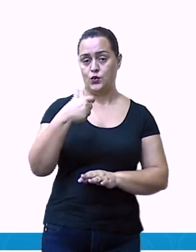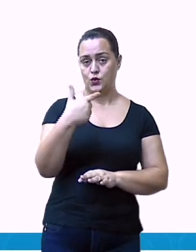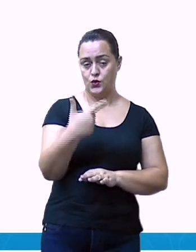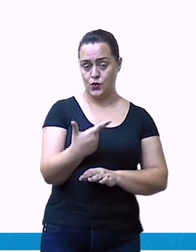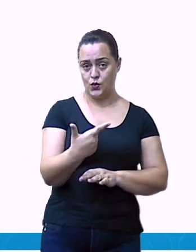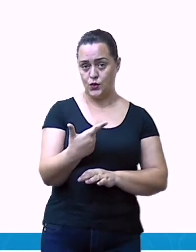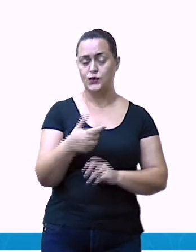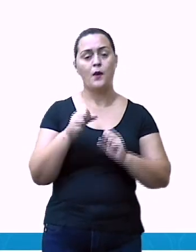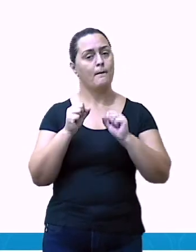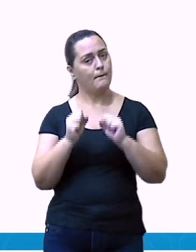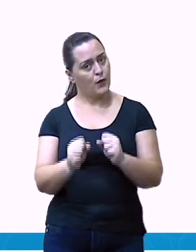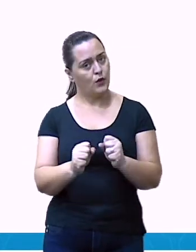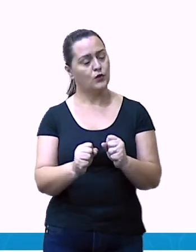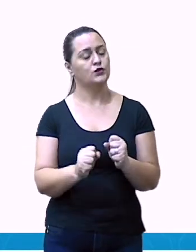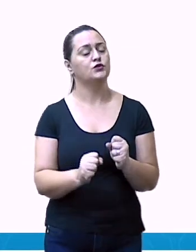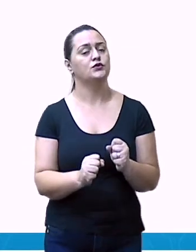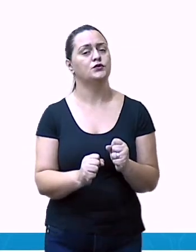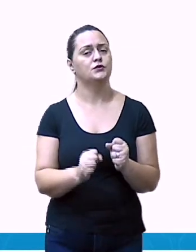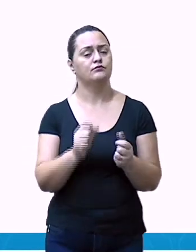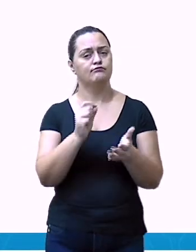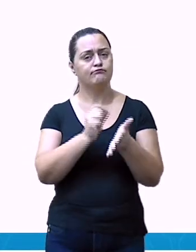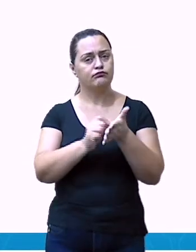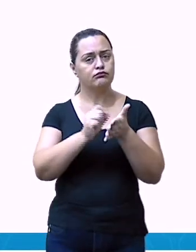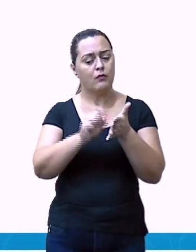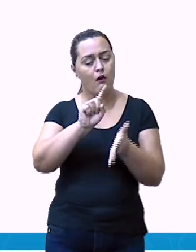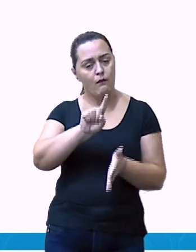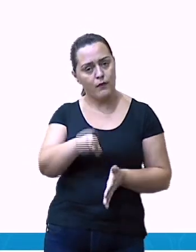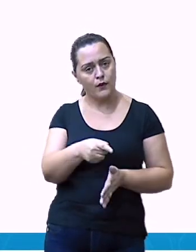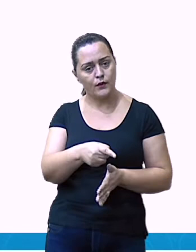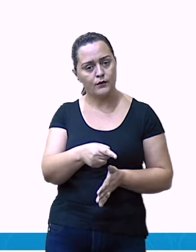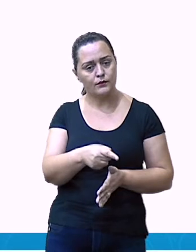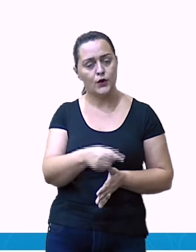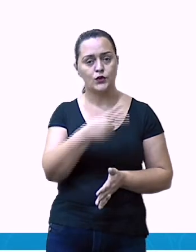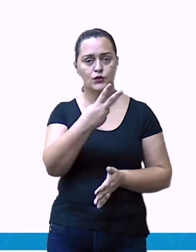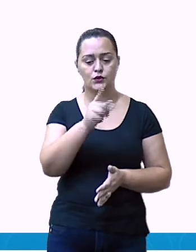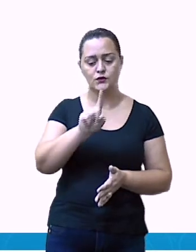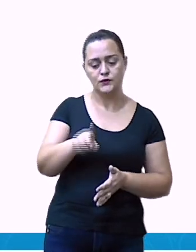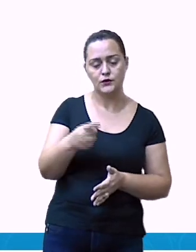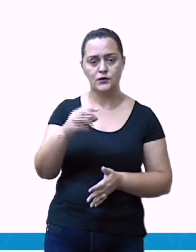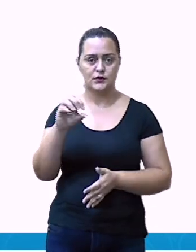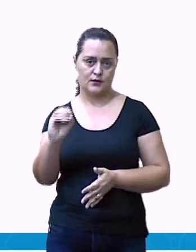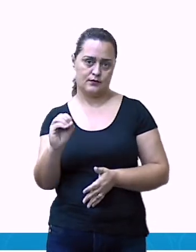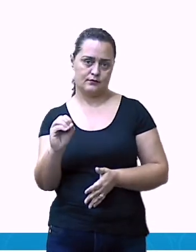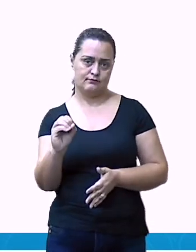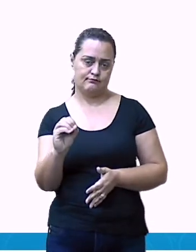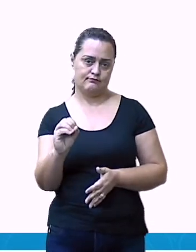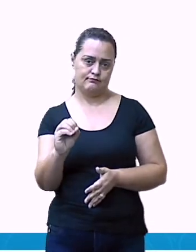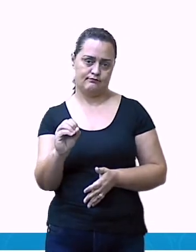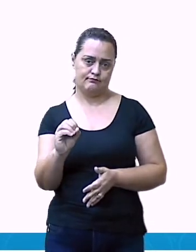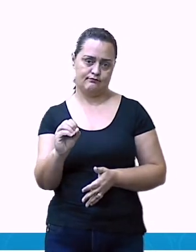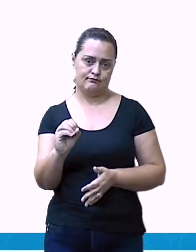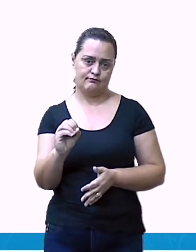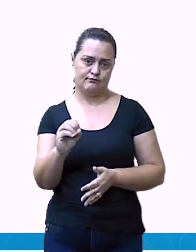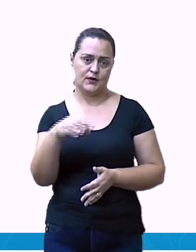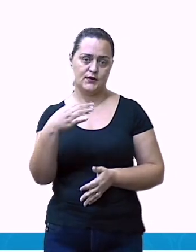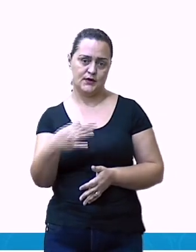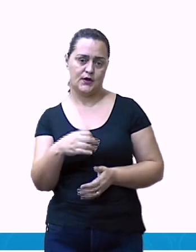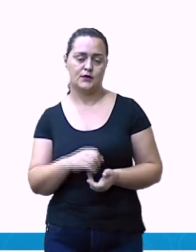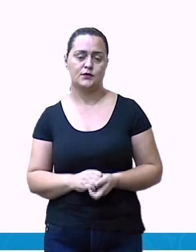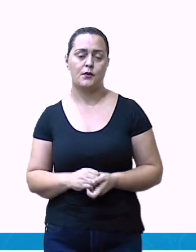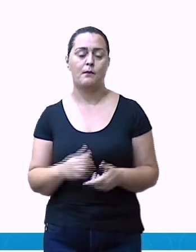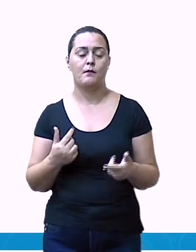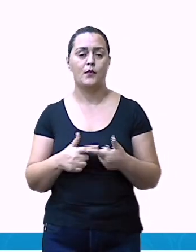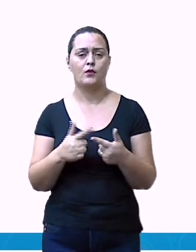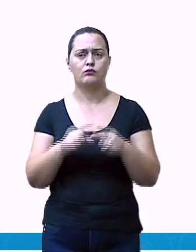seja, no quarto exercício, ela adquiriu 2 pontos. E para eu